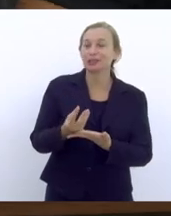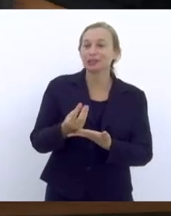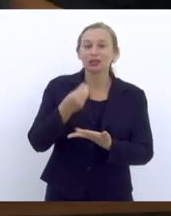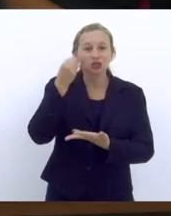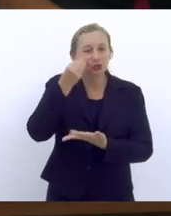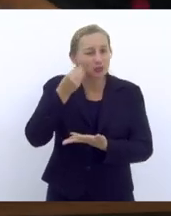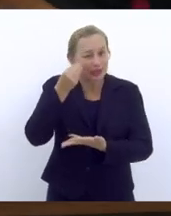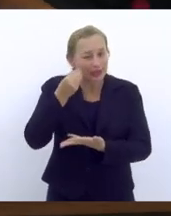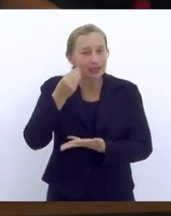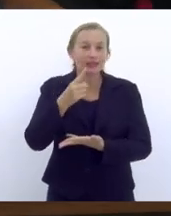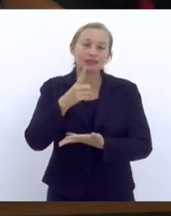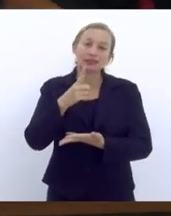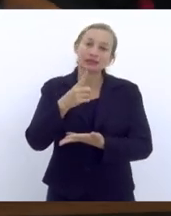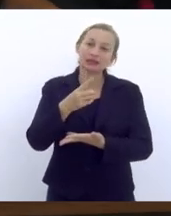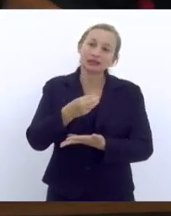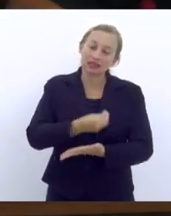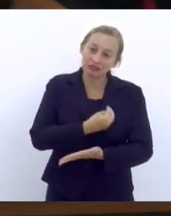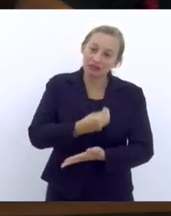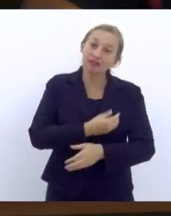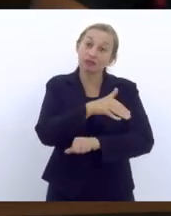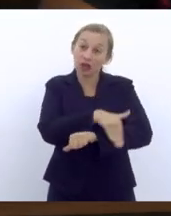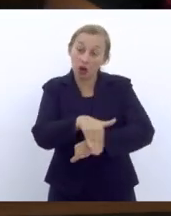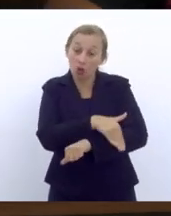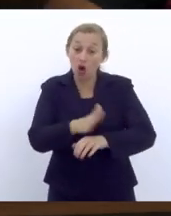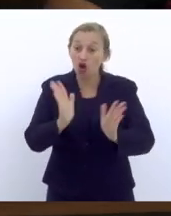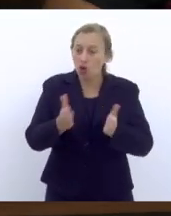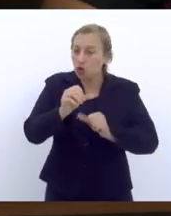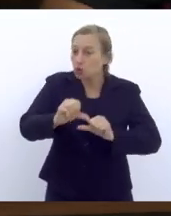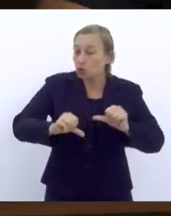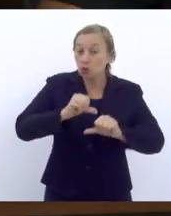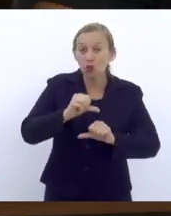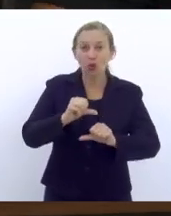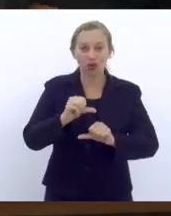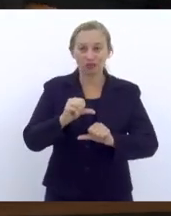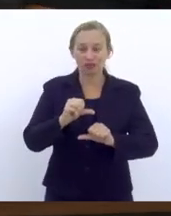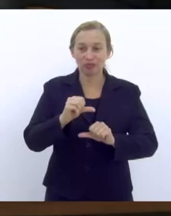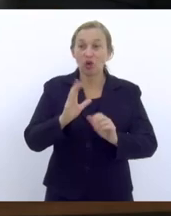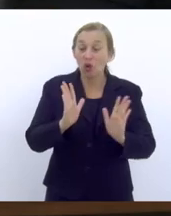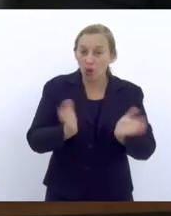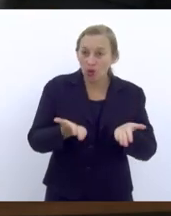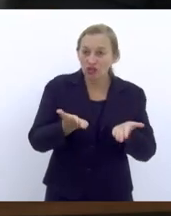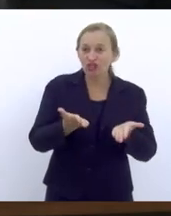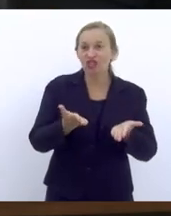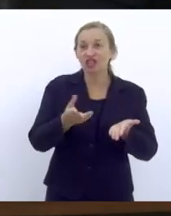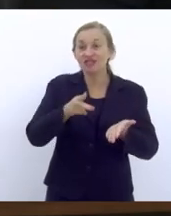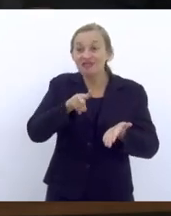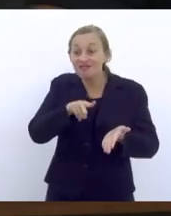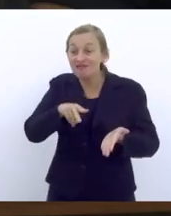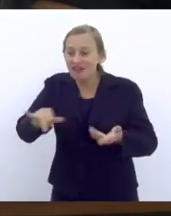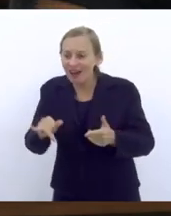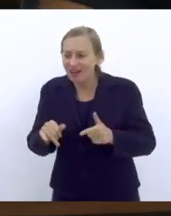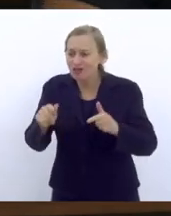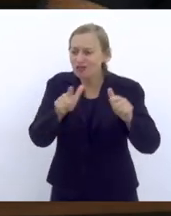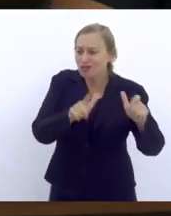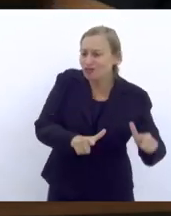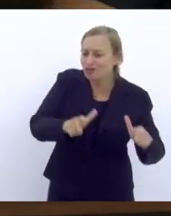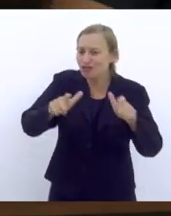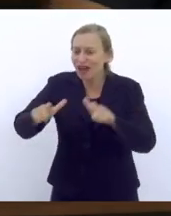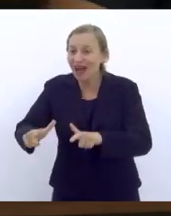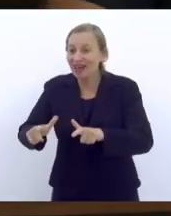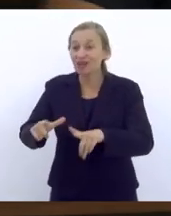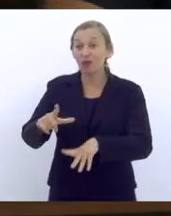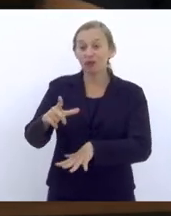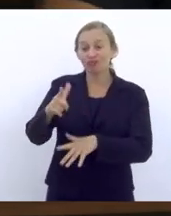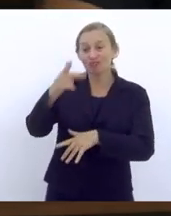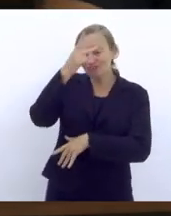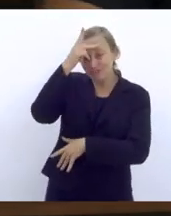uma situação de rua e hoje eles mudaram de lado. Hoje eles vão em lugares onde